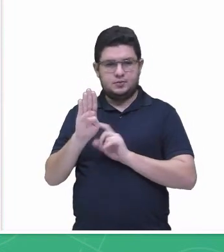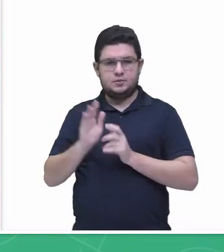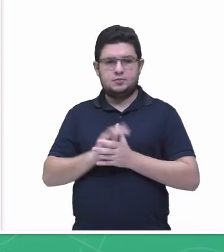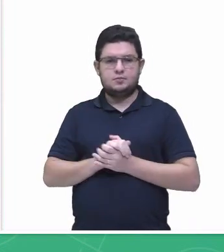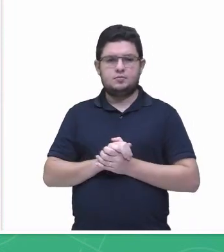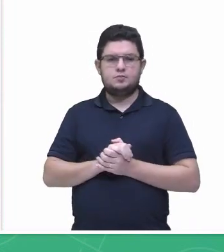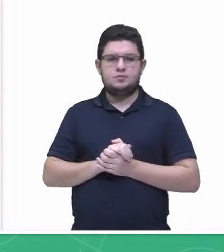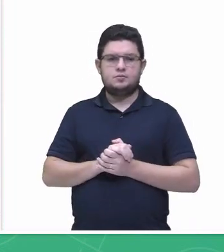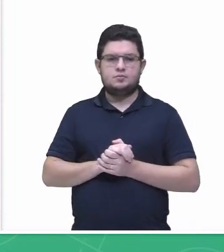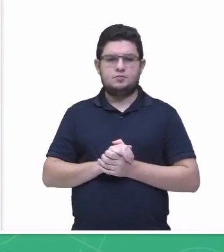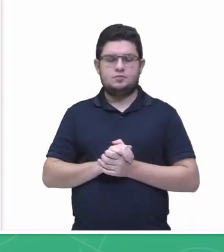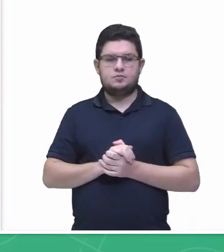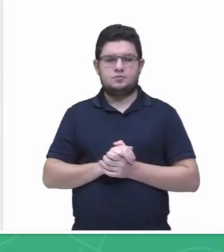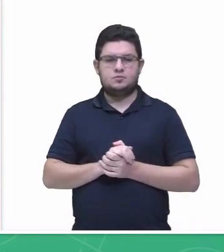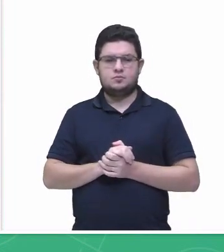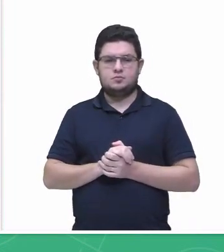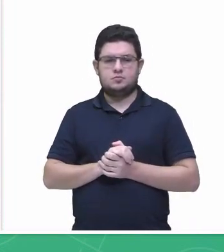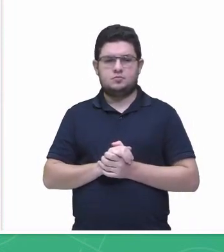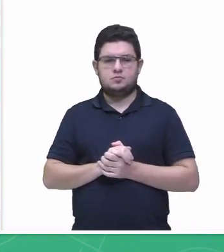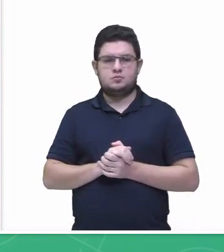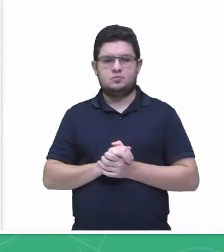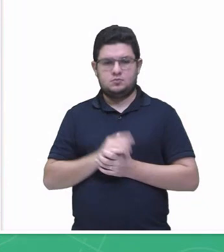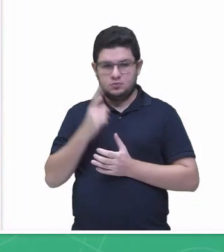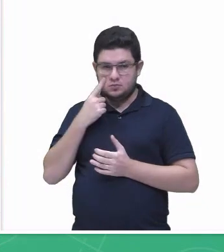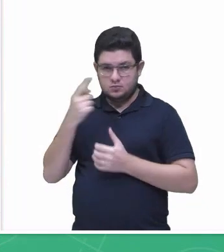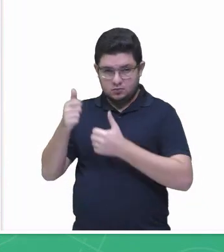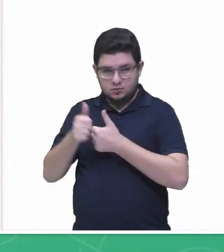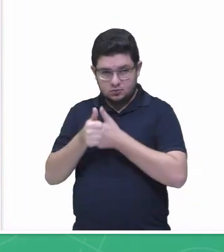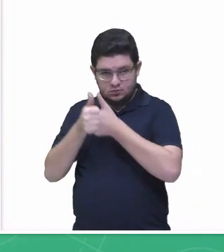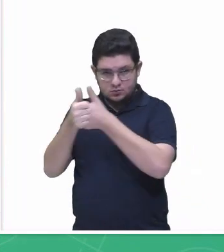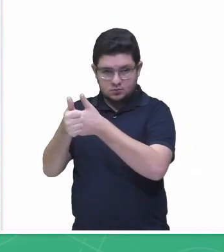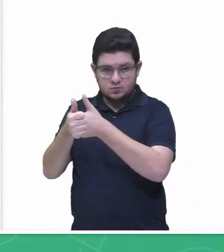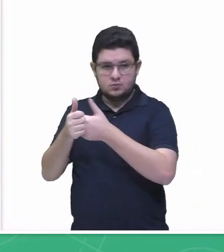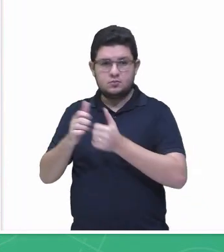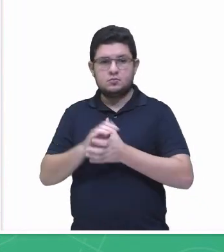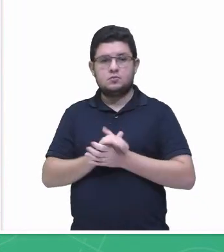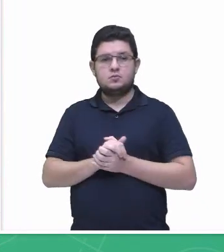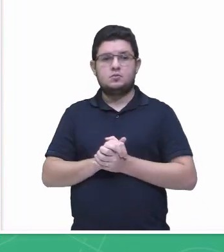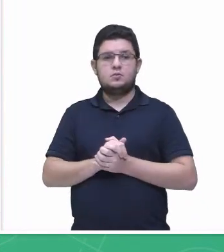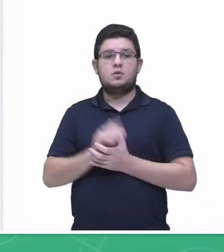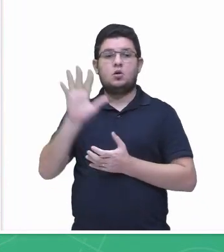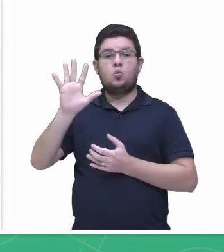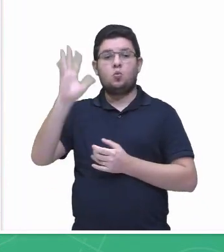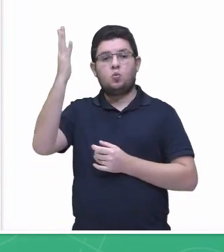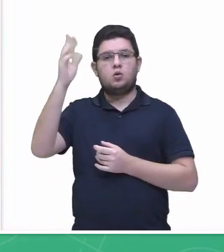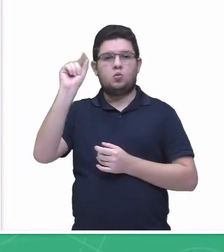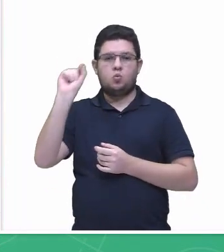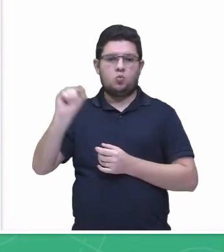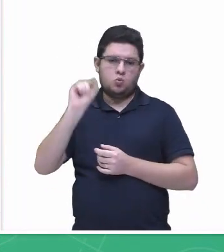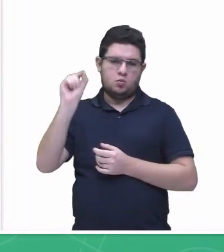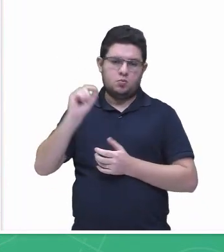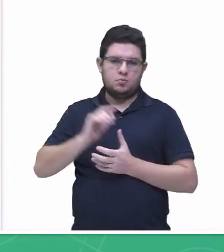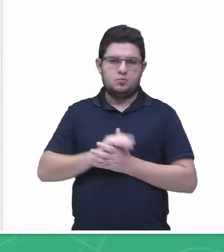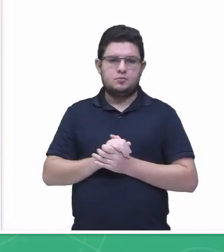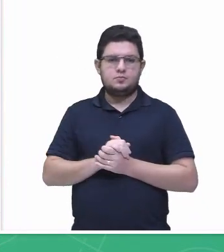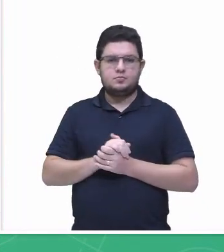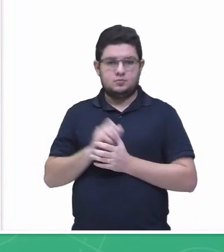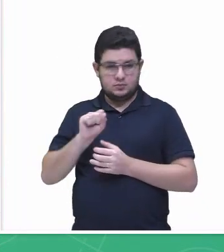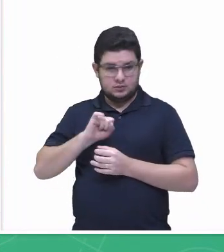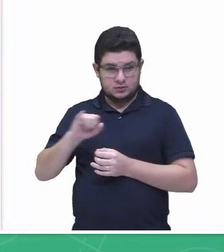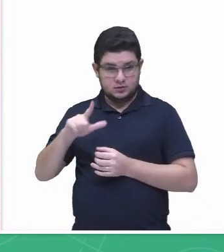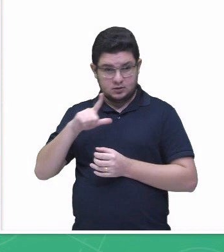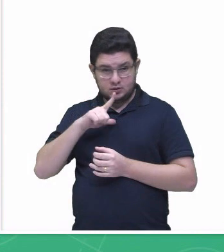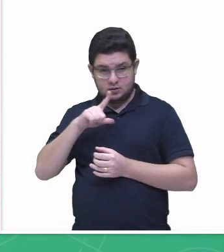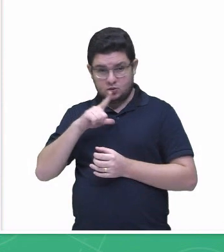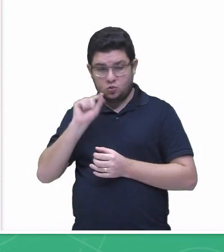Vamos verificar aqui então? Acompanhe comigo na tela, olha só. O que acontece, pessoal? Se eu tenho aqui o